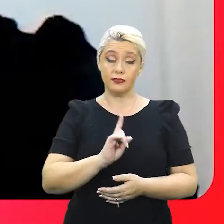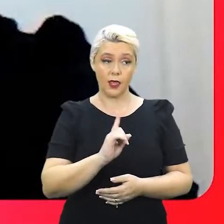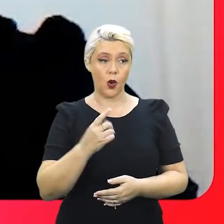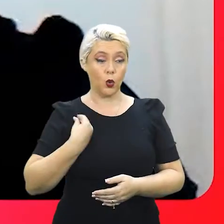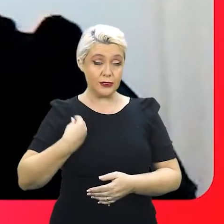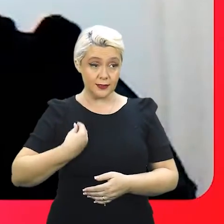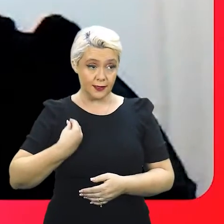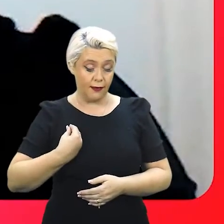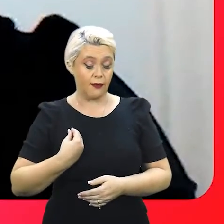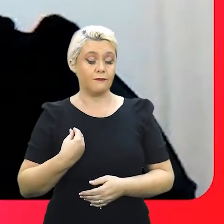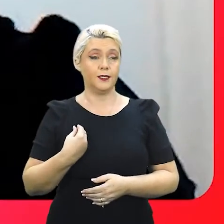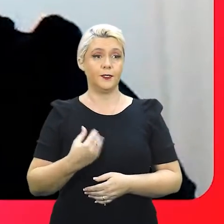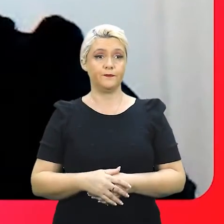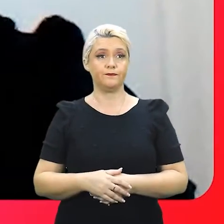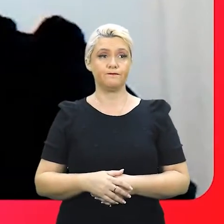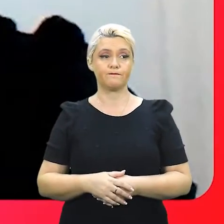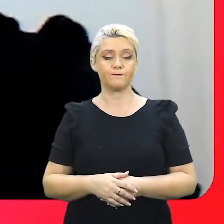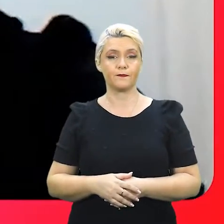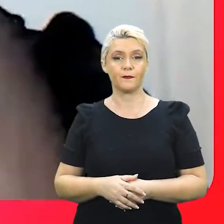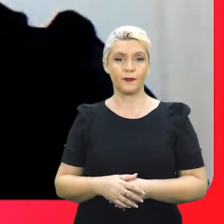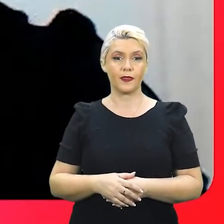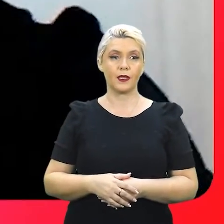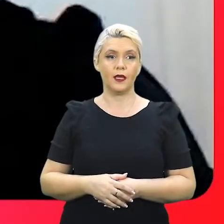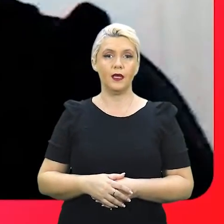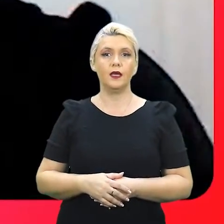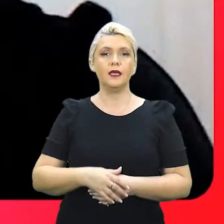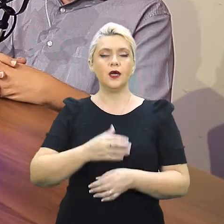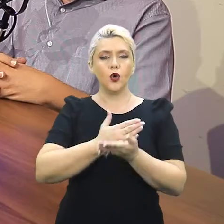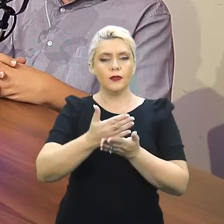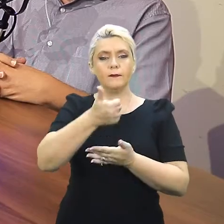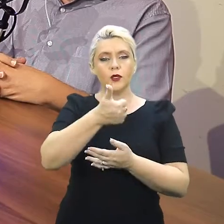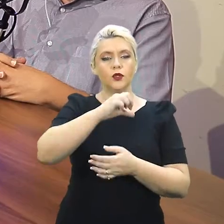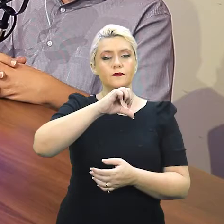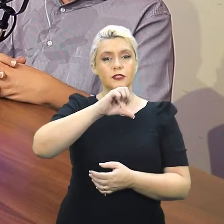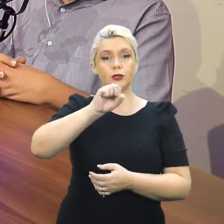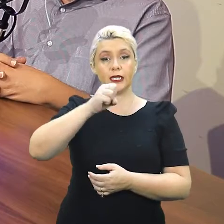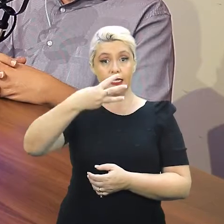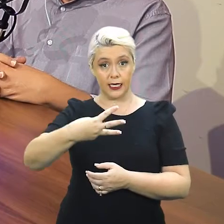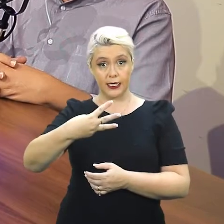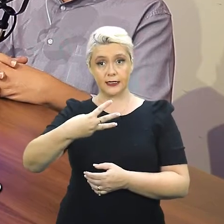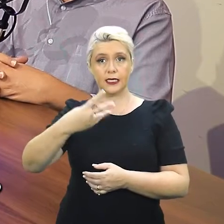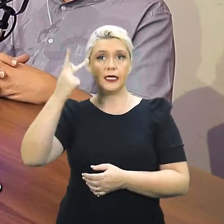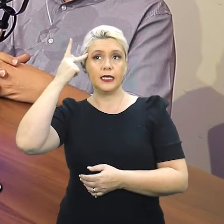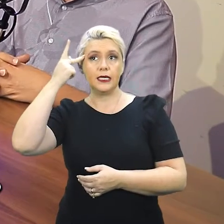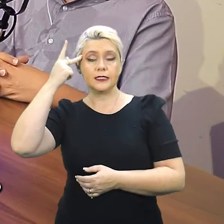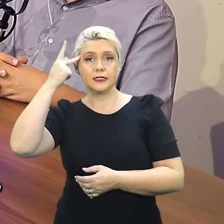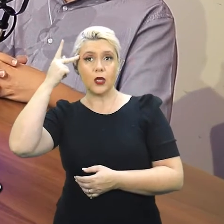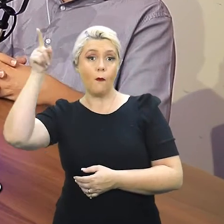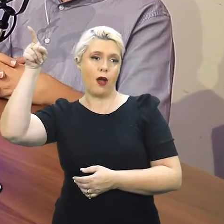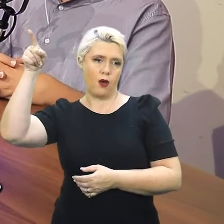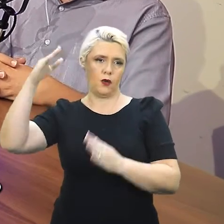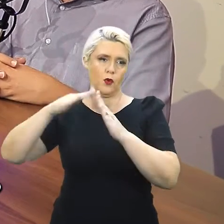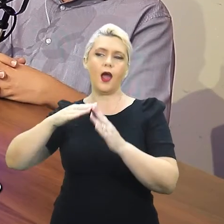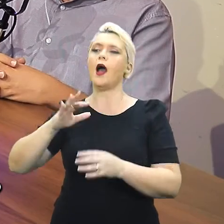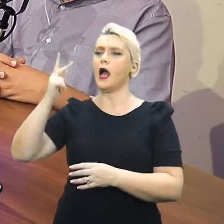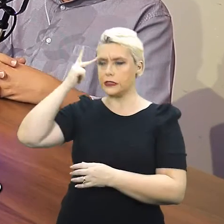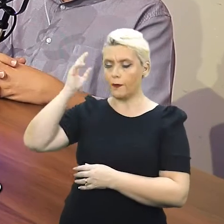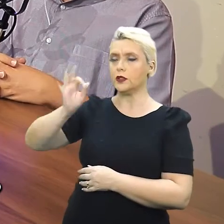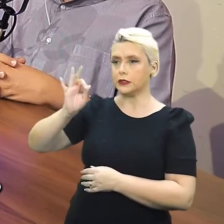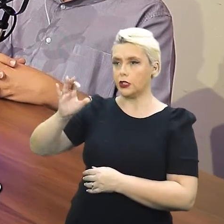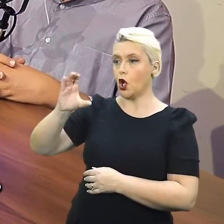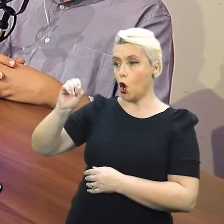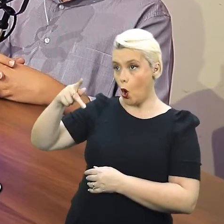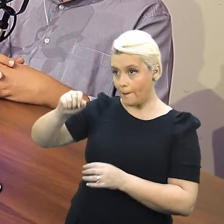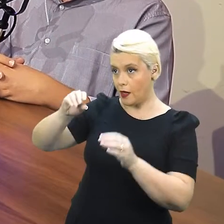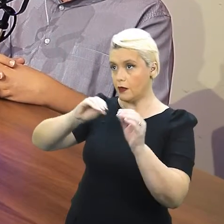eu estava Ah, rigorosamente, desde 1983, em São Paulo, já estava em São Paulo, certo. Depois Na da Vila